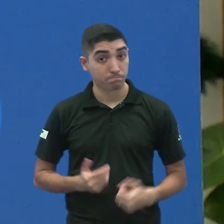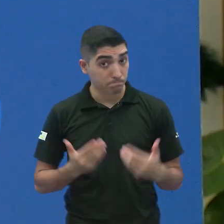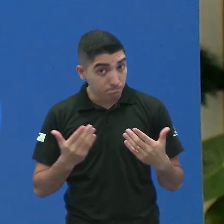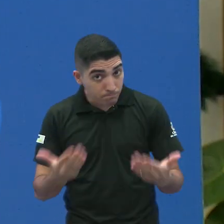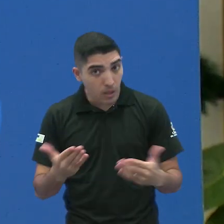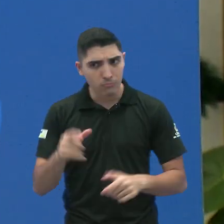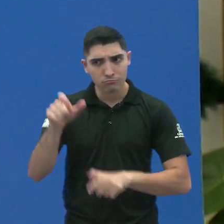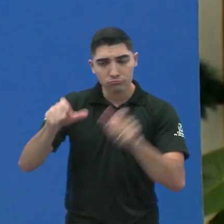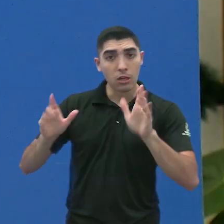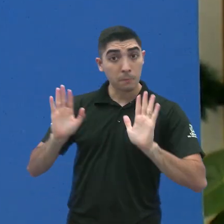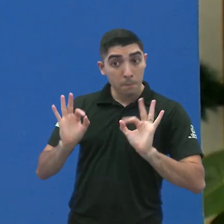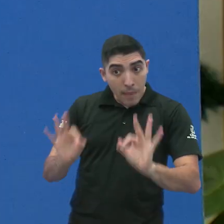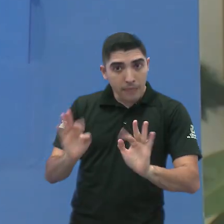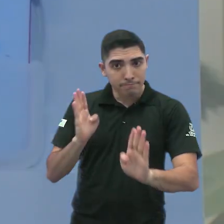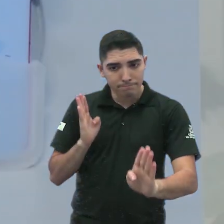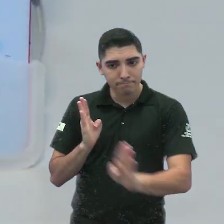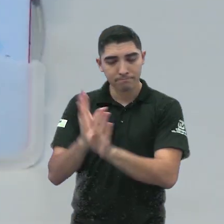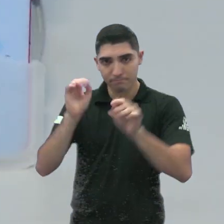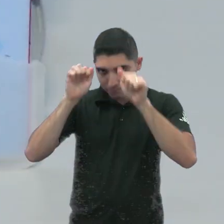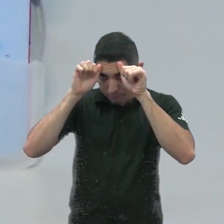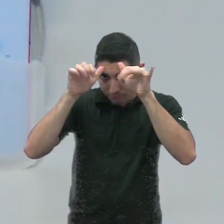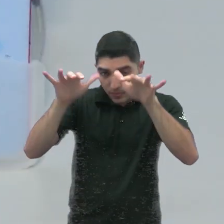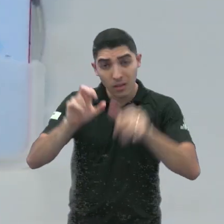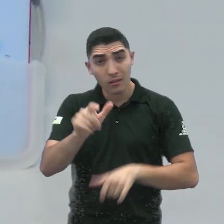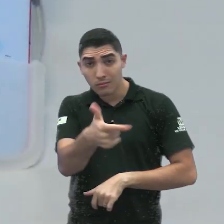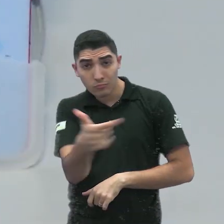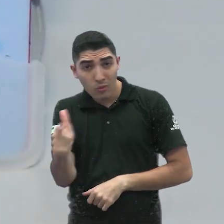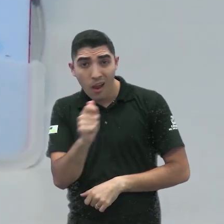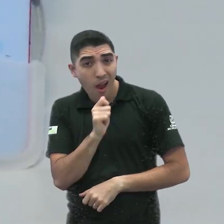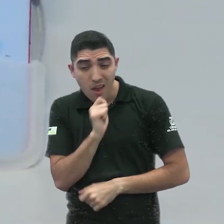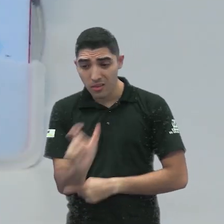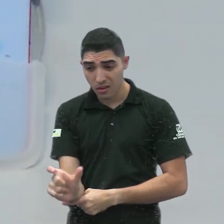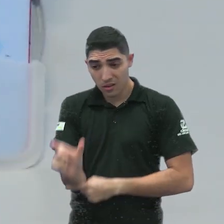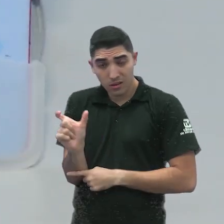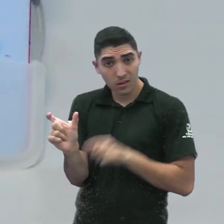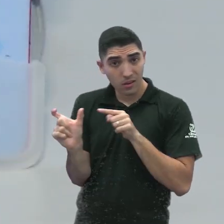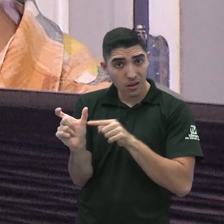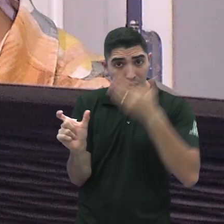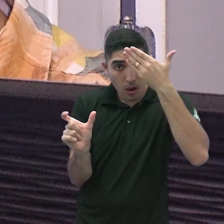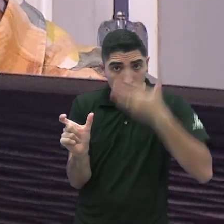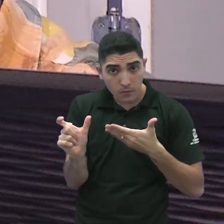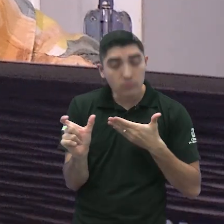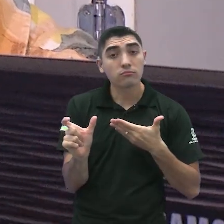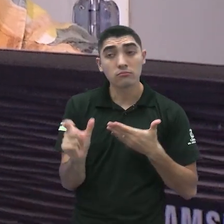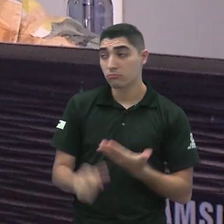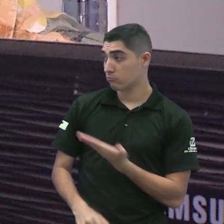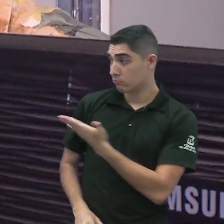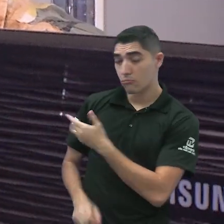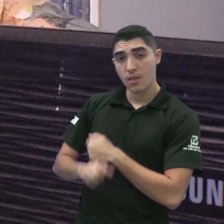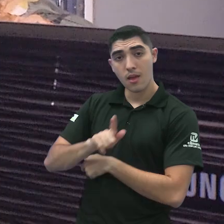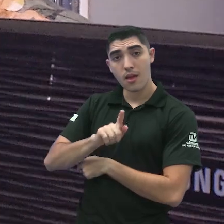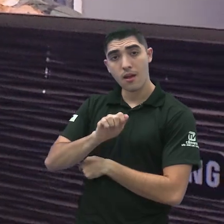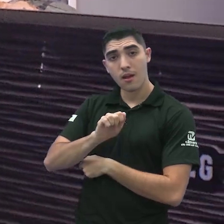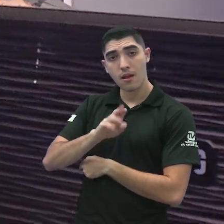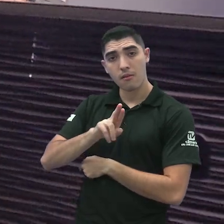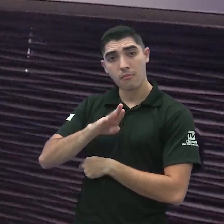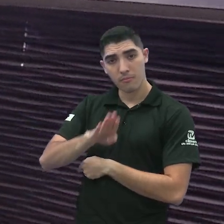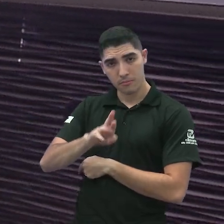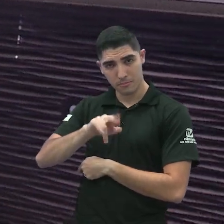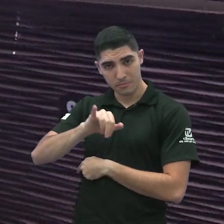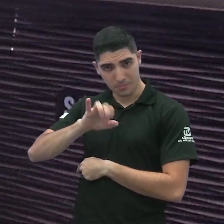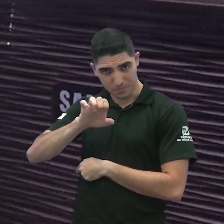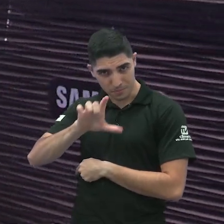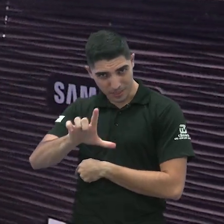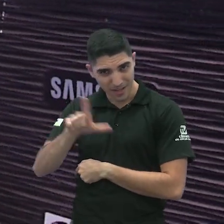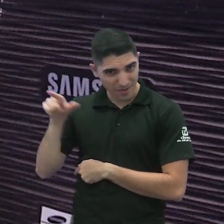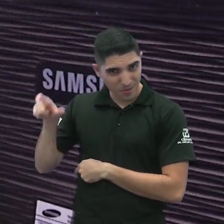já tem o diagnóstico do TEA e ainda não possui a carteirinha de identificação em mãos, o Gabriel, o nosso personagem no início